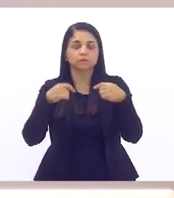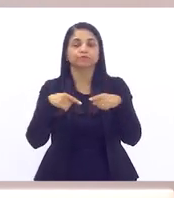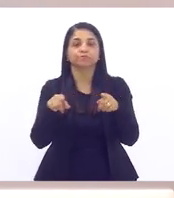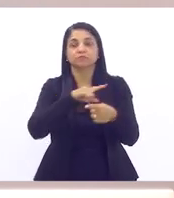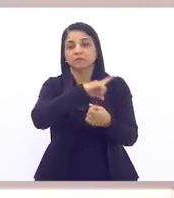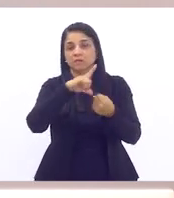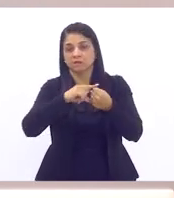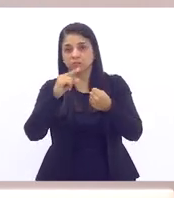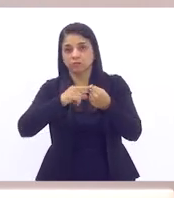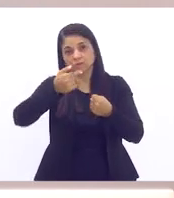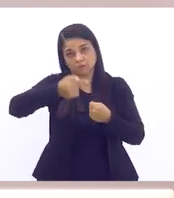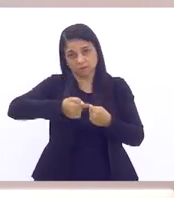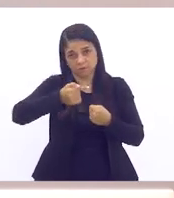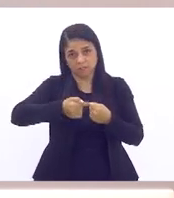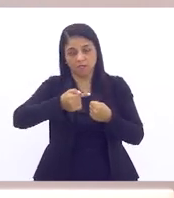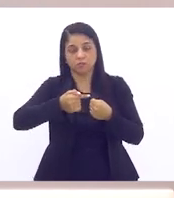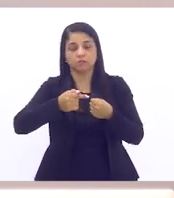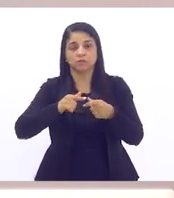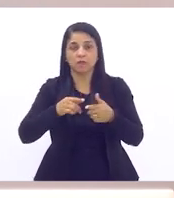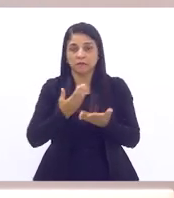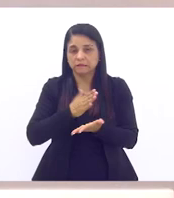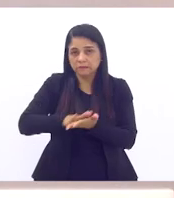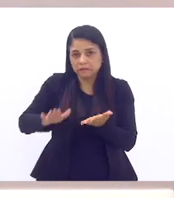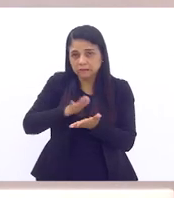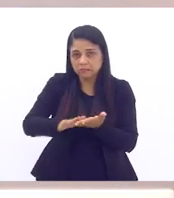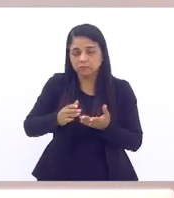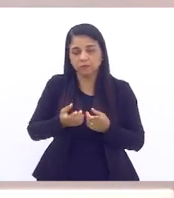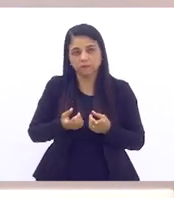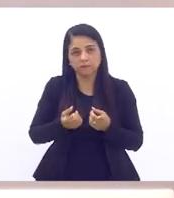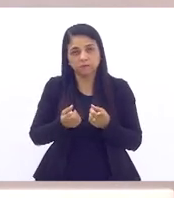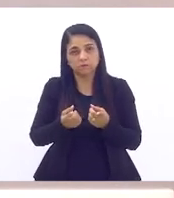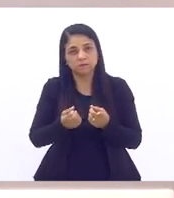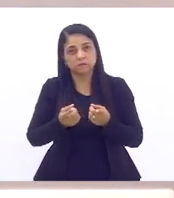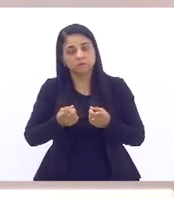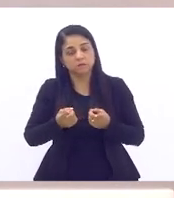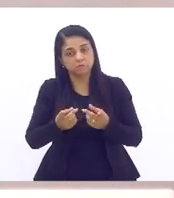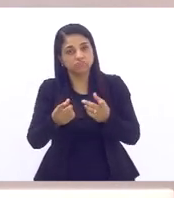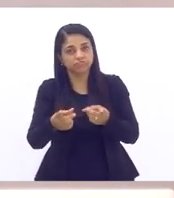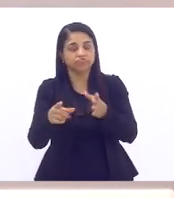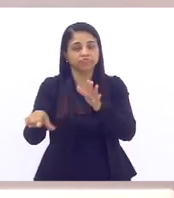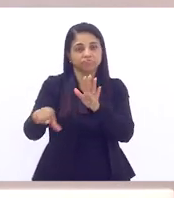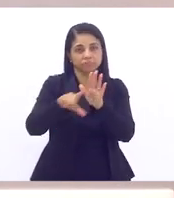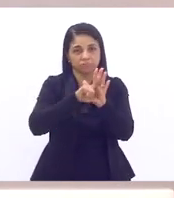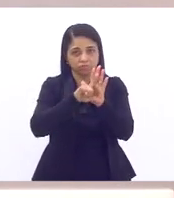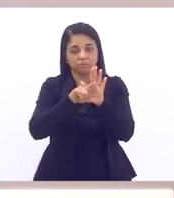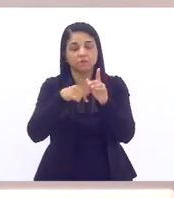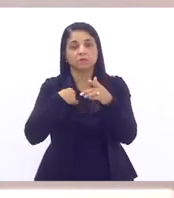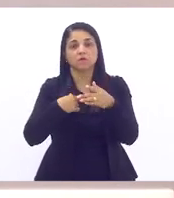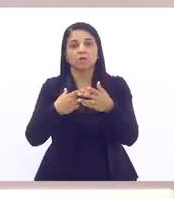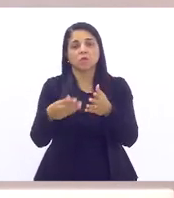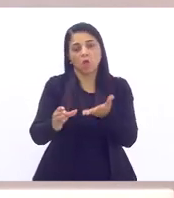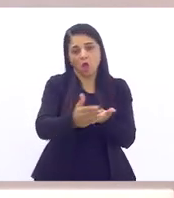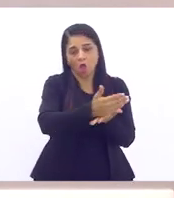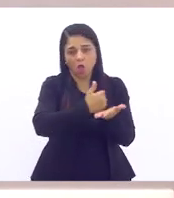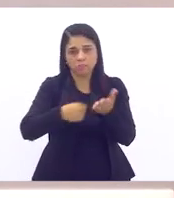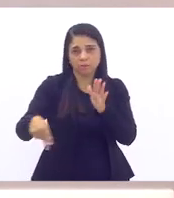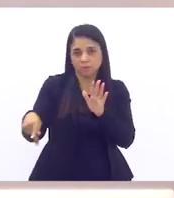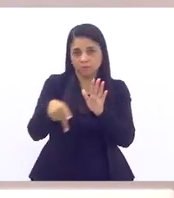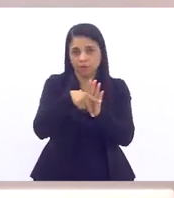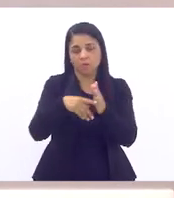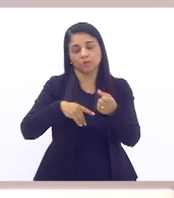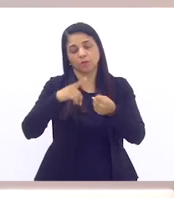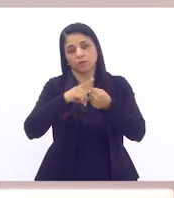sétimo as despesas com execução do presente da presente lei correram por conta das dotações orçamentárias próprias artigo 8º